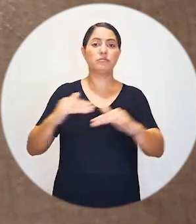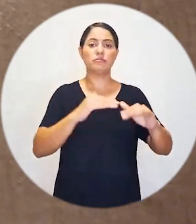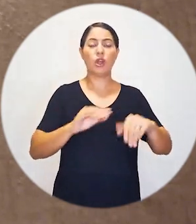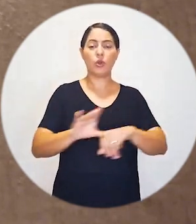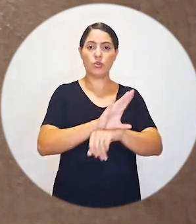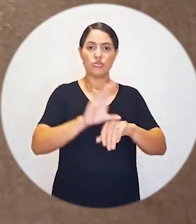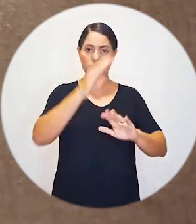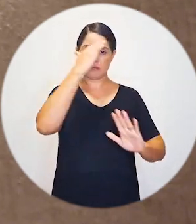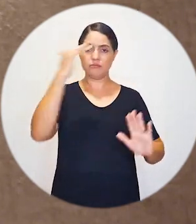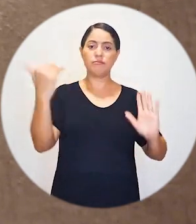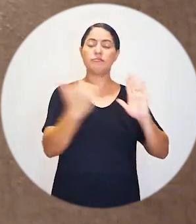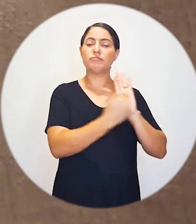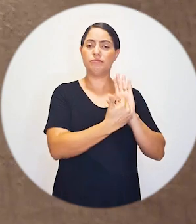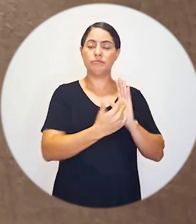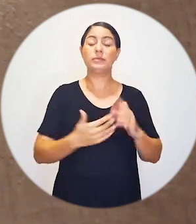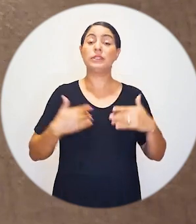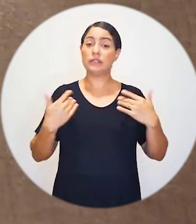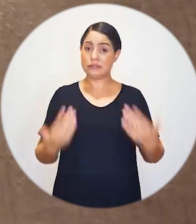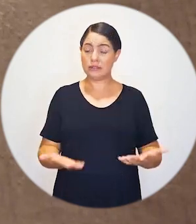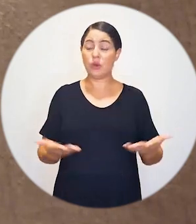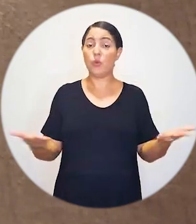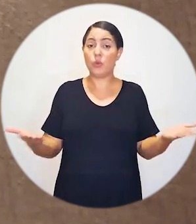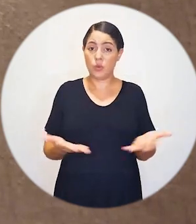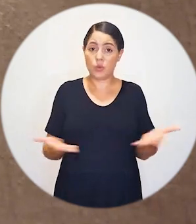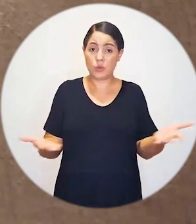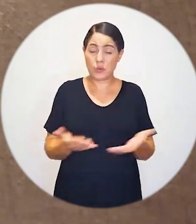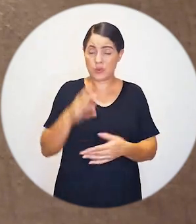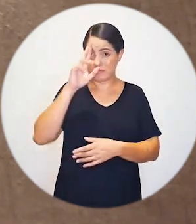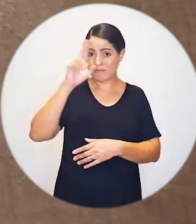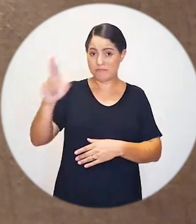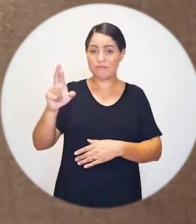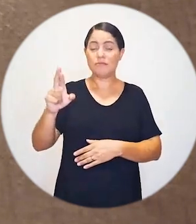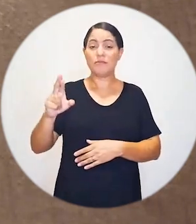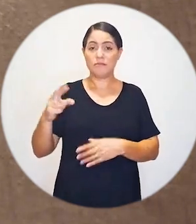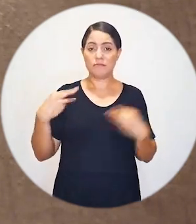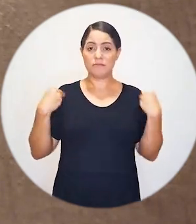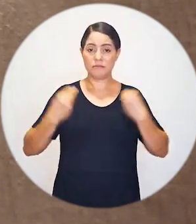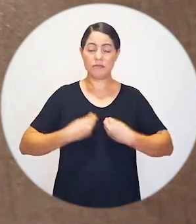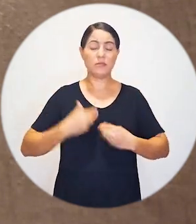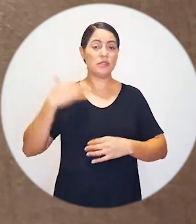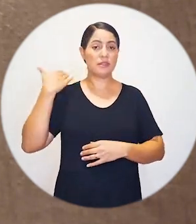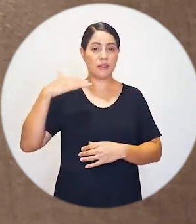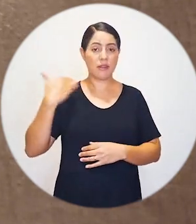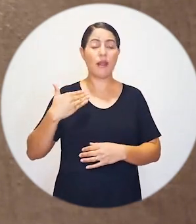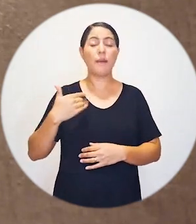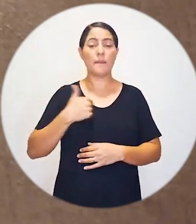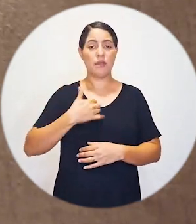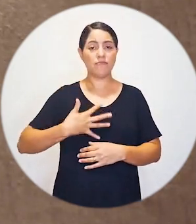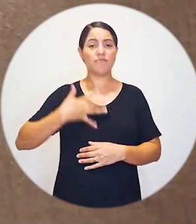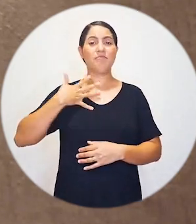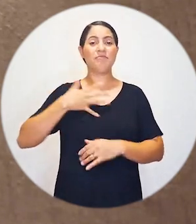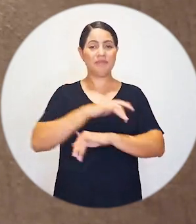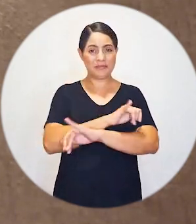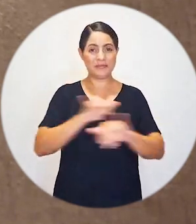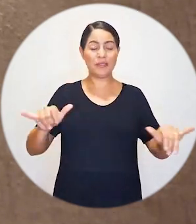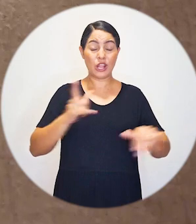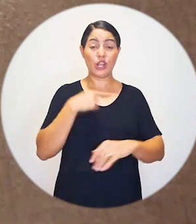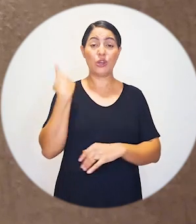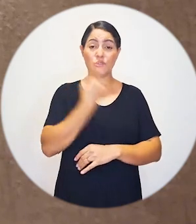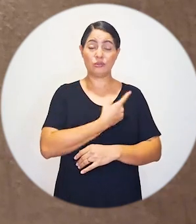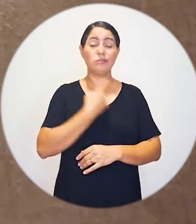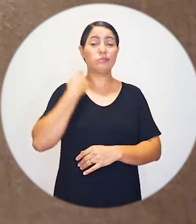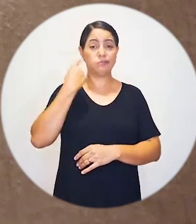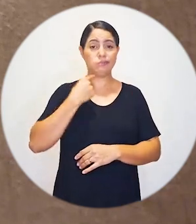a Constituição Cidadã. Hoje, prezada ministra Carmen Lúcia, eu tenho orgulho de dizer que a advocacia